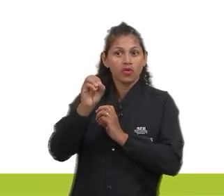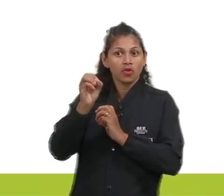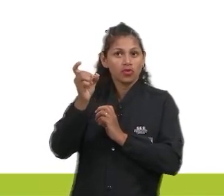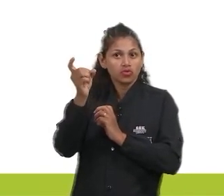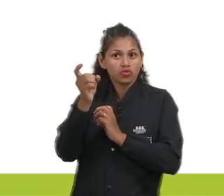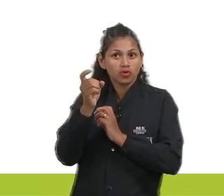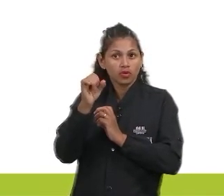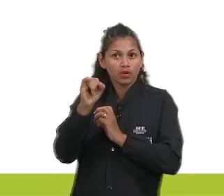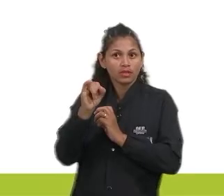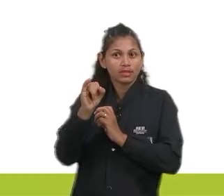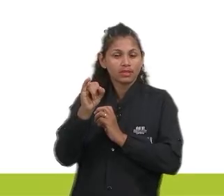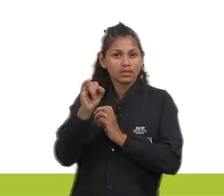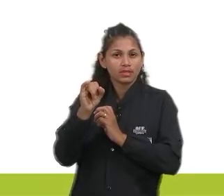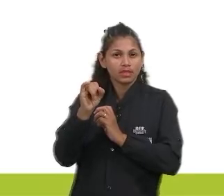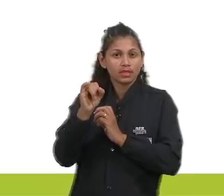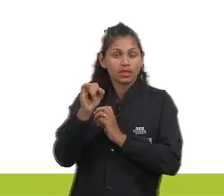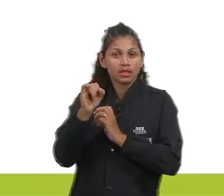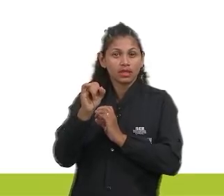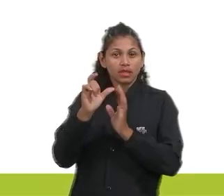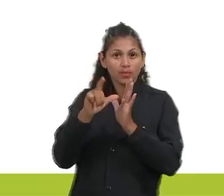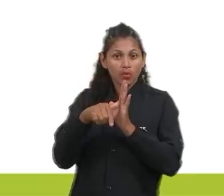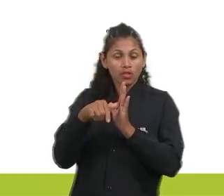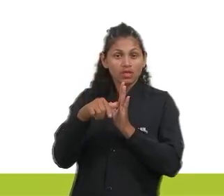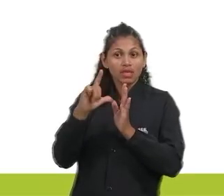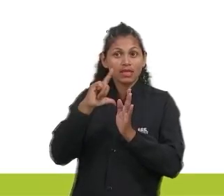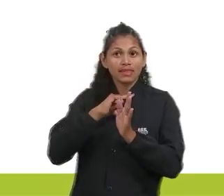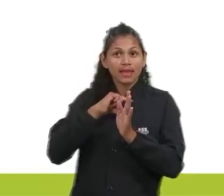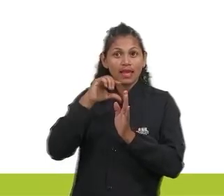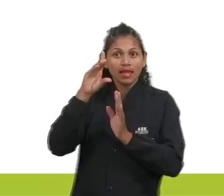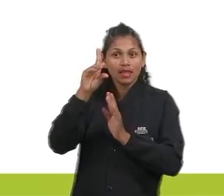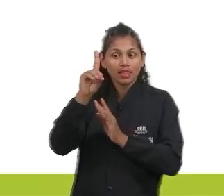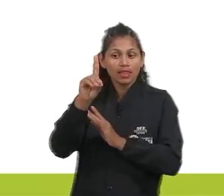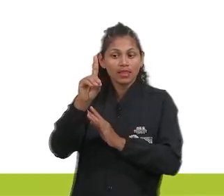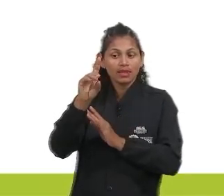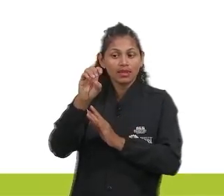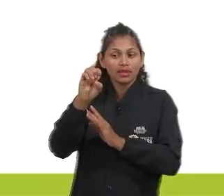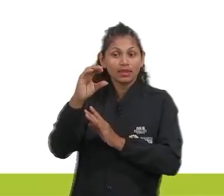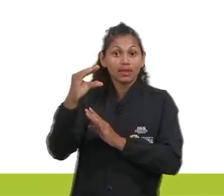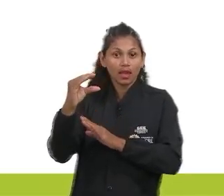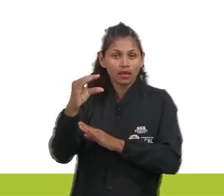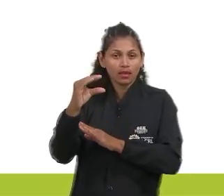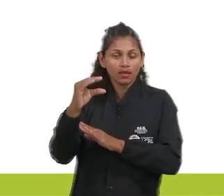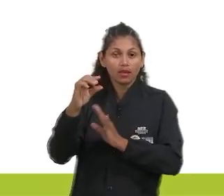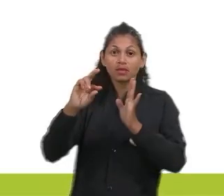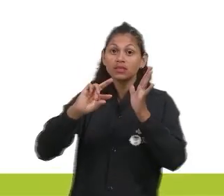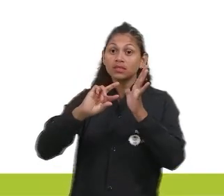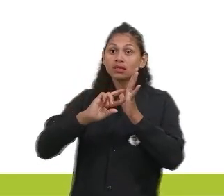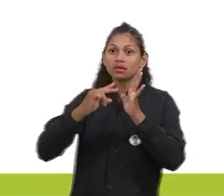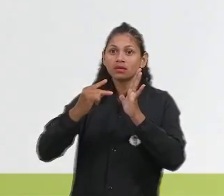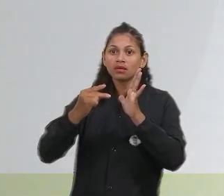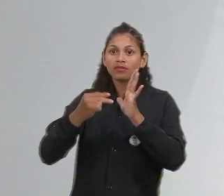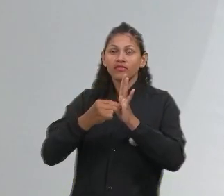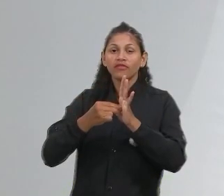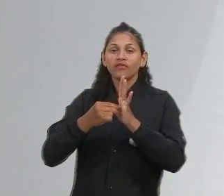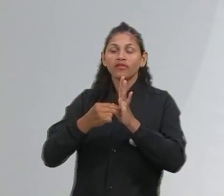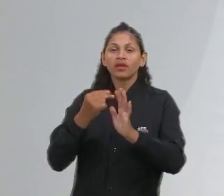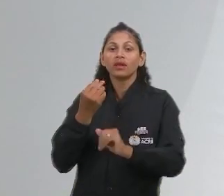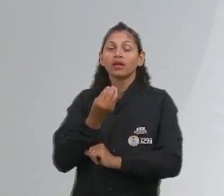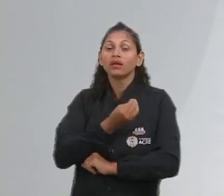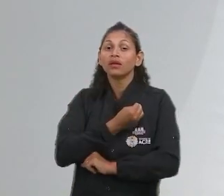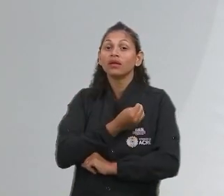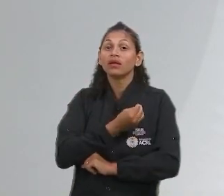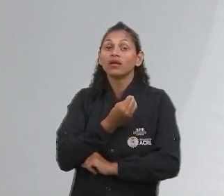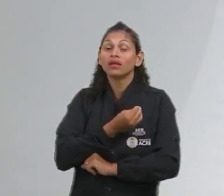dec, que está presente nos dois nomes, vai me dizer que eu tenho a presença aí de um total